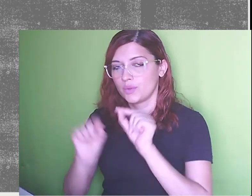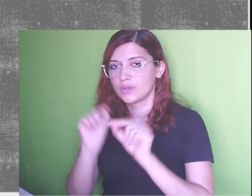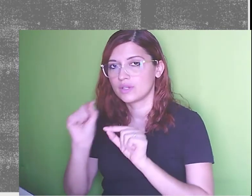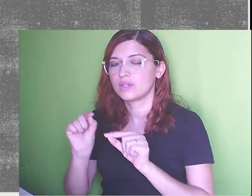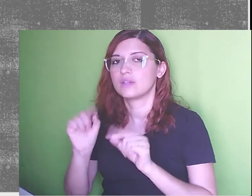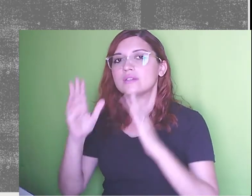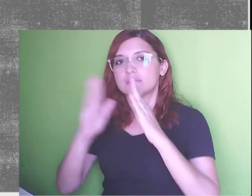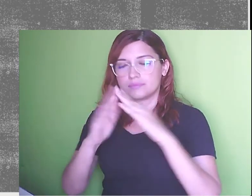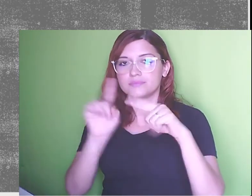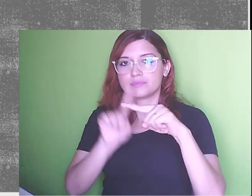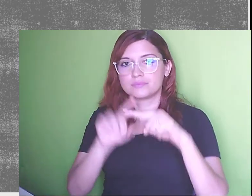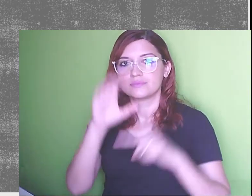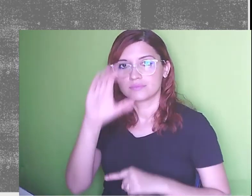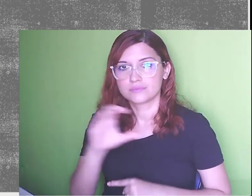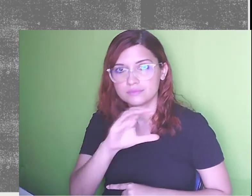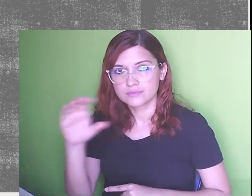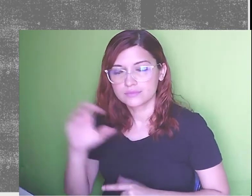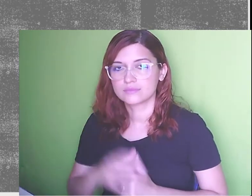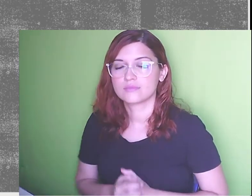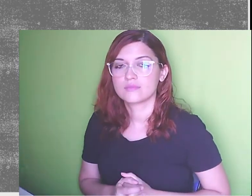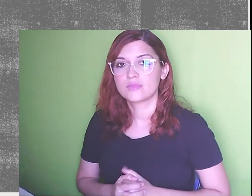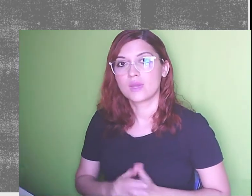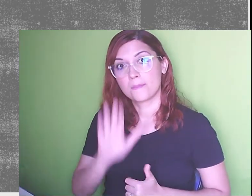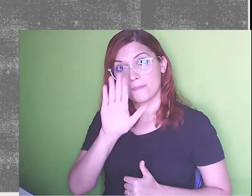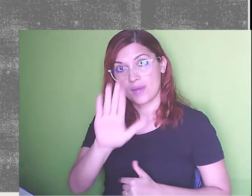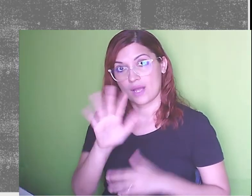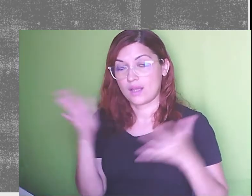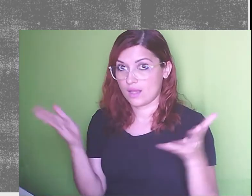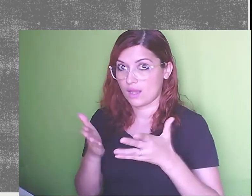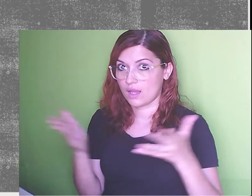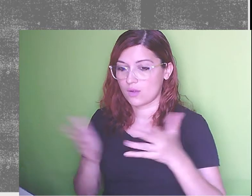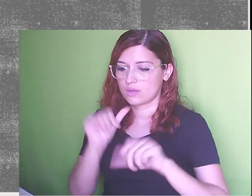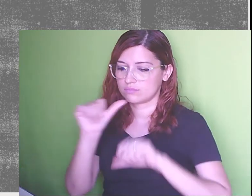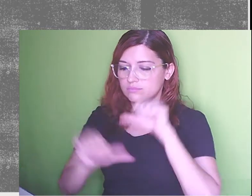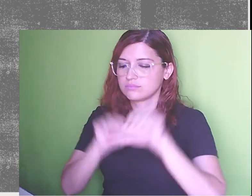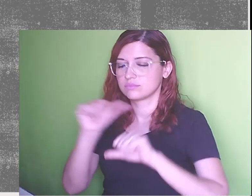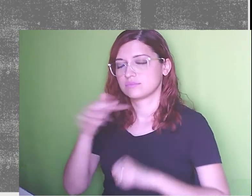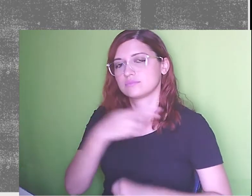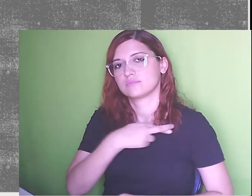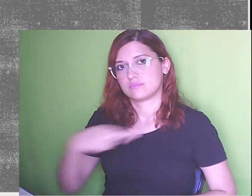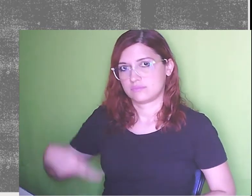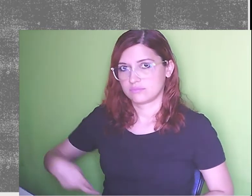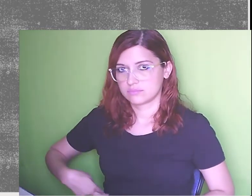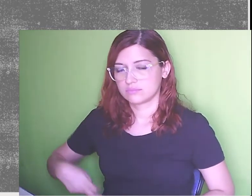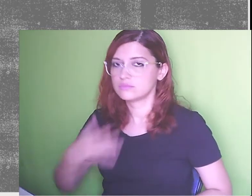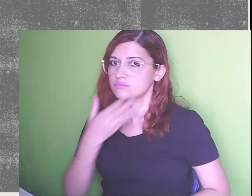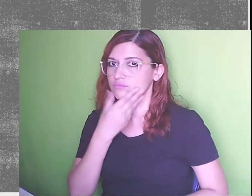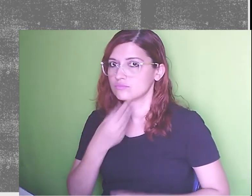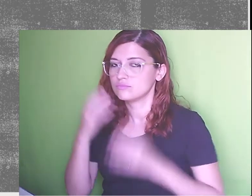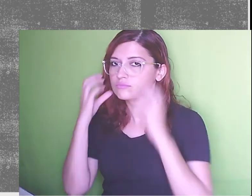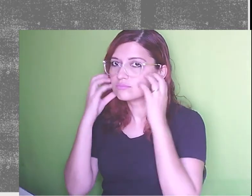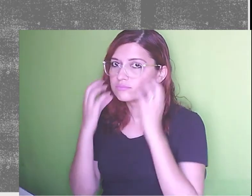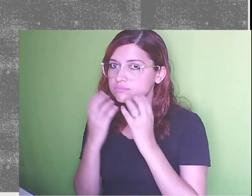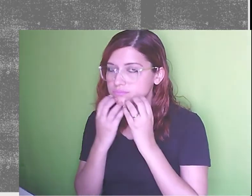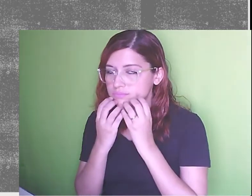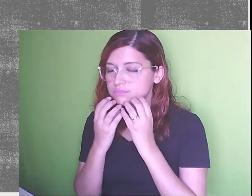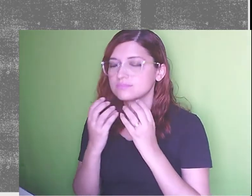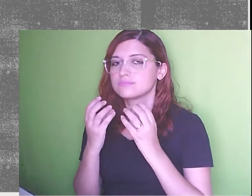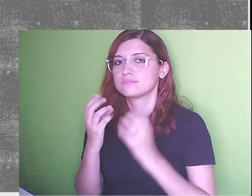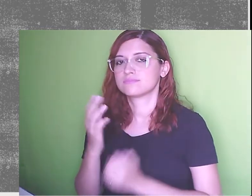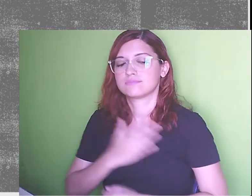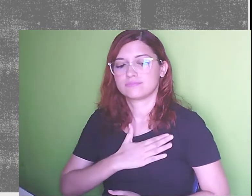a religião que representava o Estado era a Igreja Católica. Mas agora,